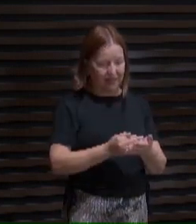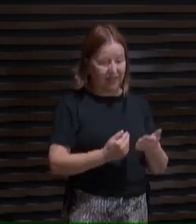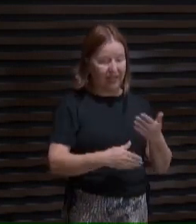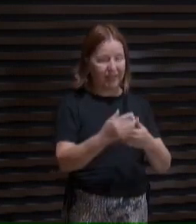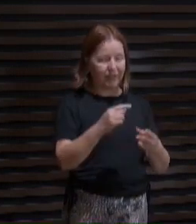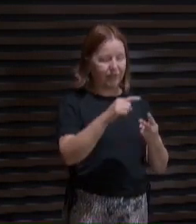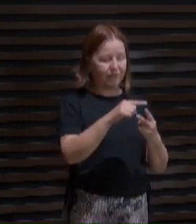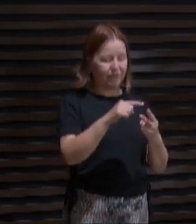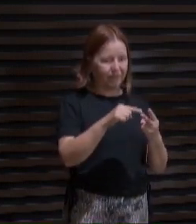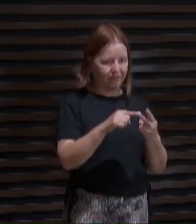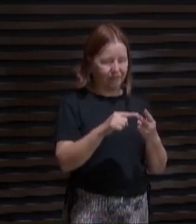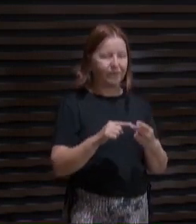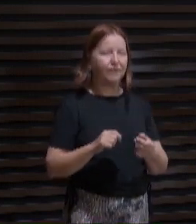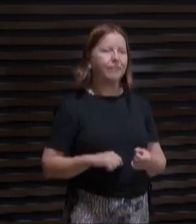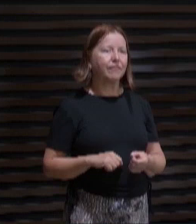realidades.